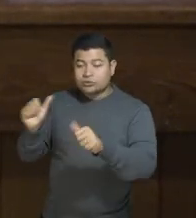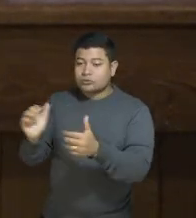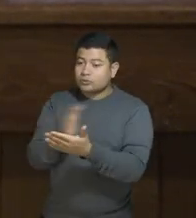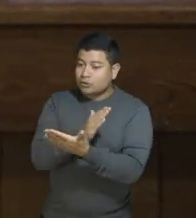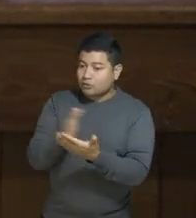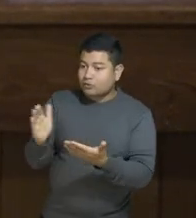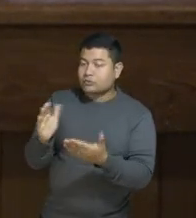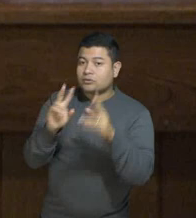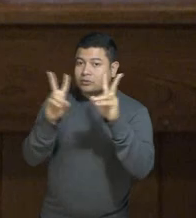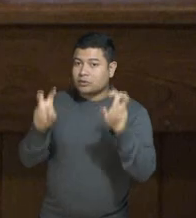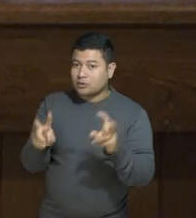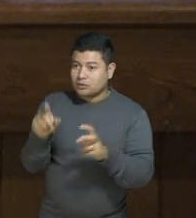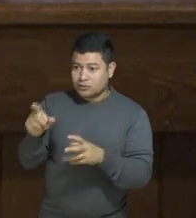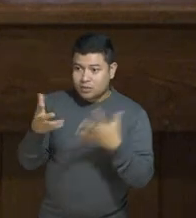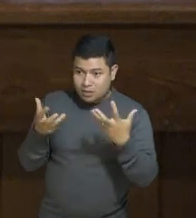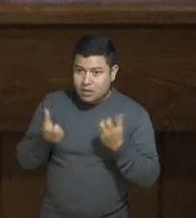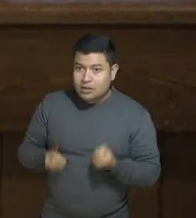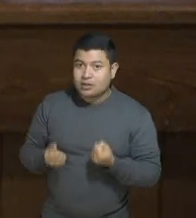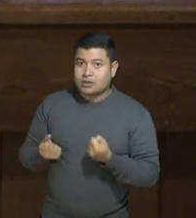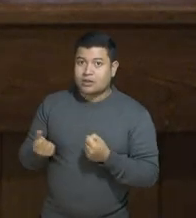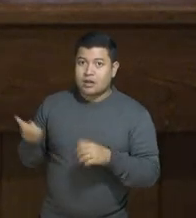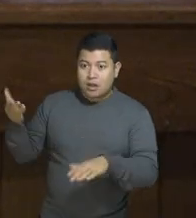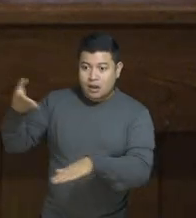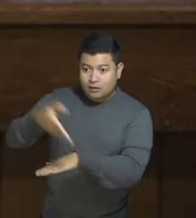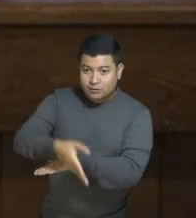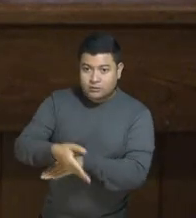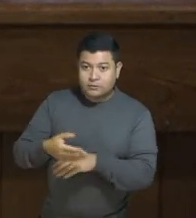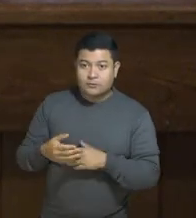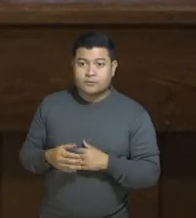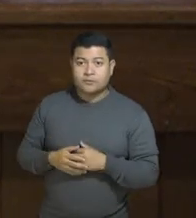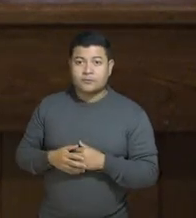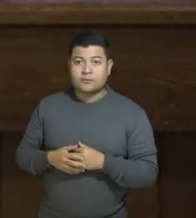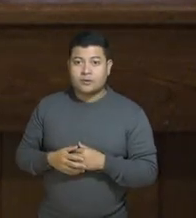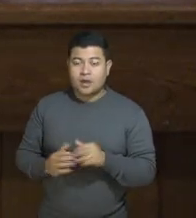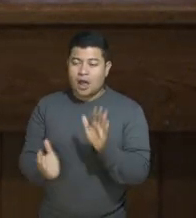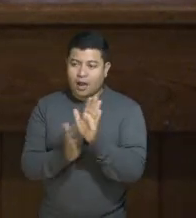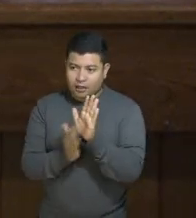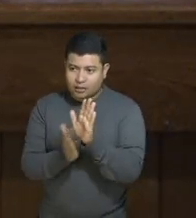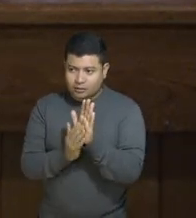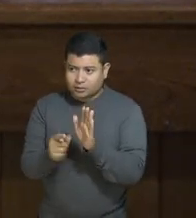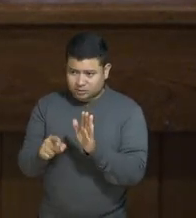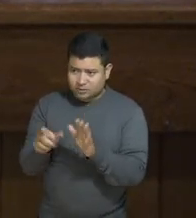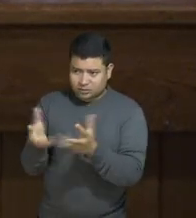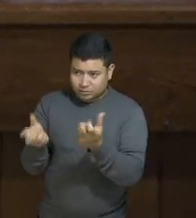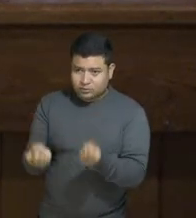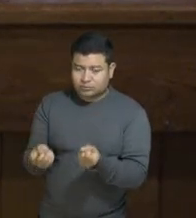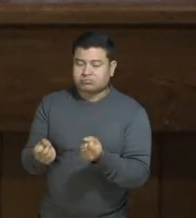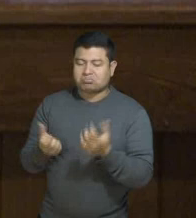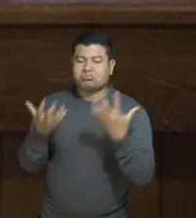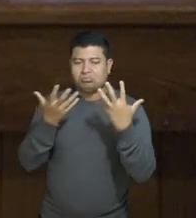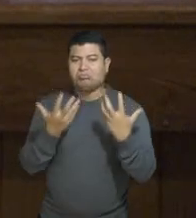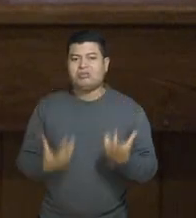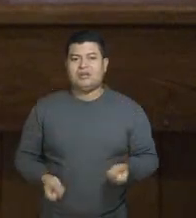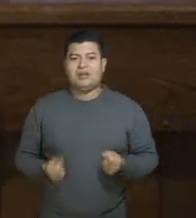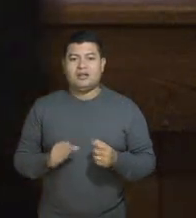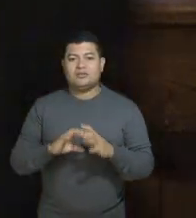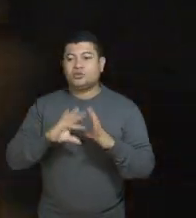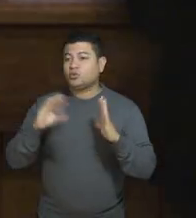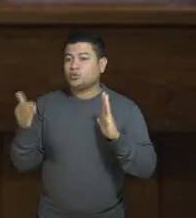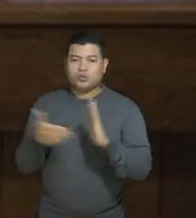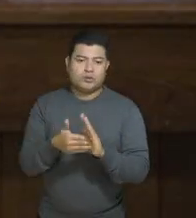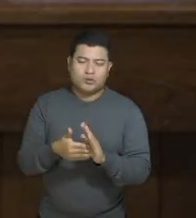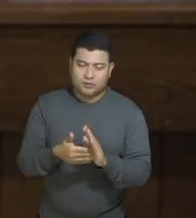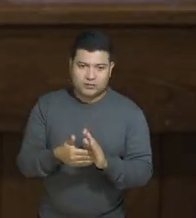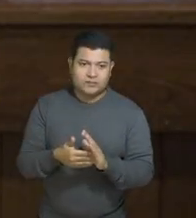coisas, vocês aceitam continuar na proposta? E todos aceitaram com muito carinho. Então, agradeço muito, muito cada